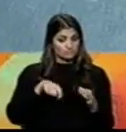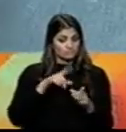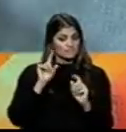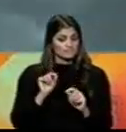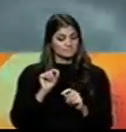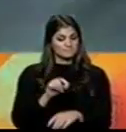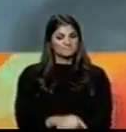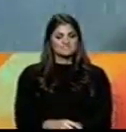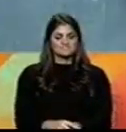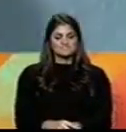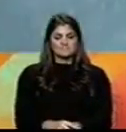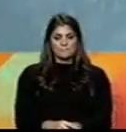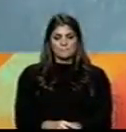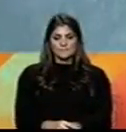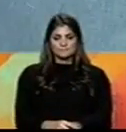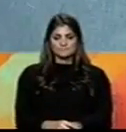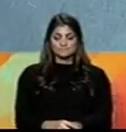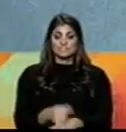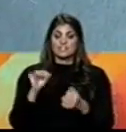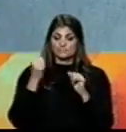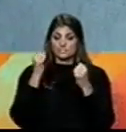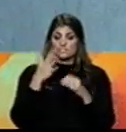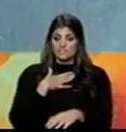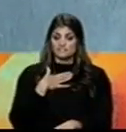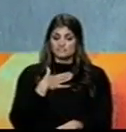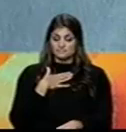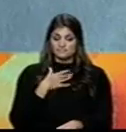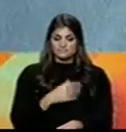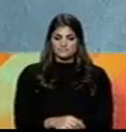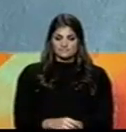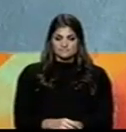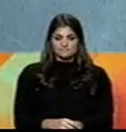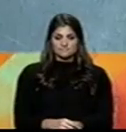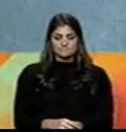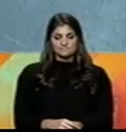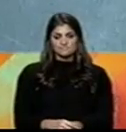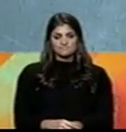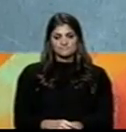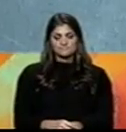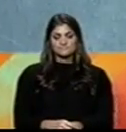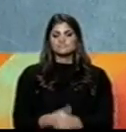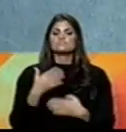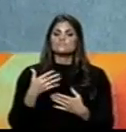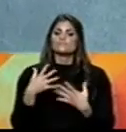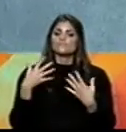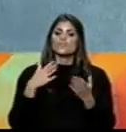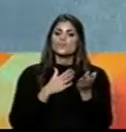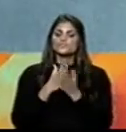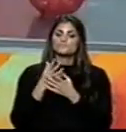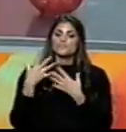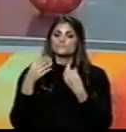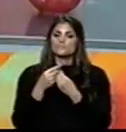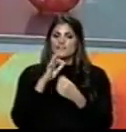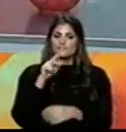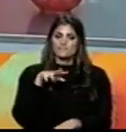já está tudo. Não te importas. Era uma pressão para a banca. Diabólica. E agora? Vamos continuar a adicionar a farinha